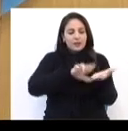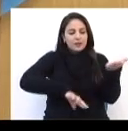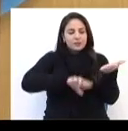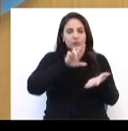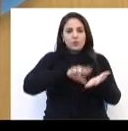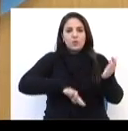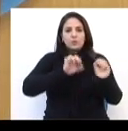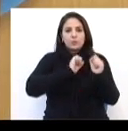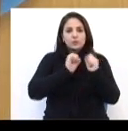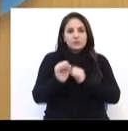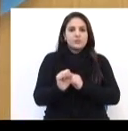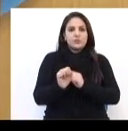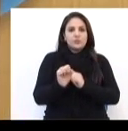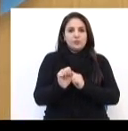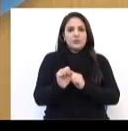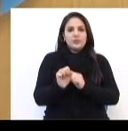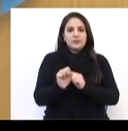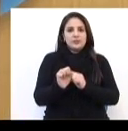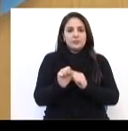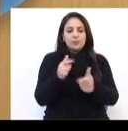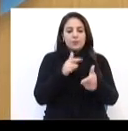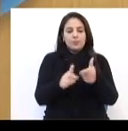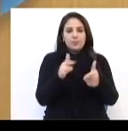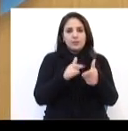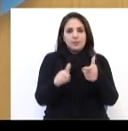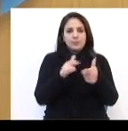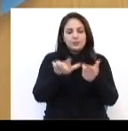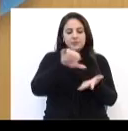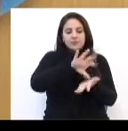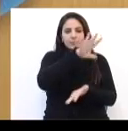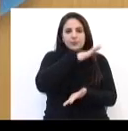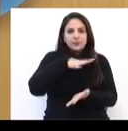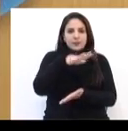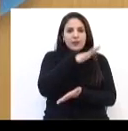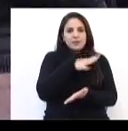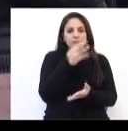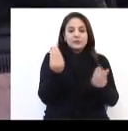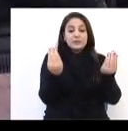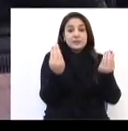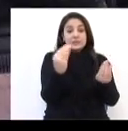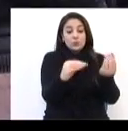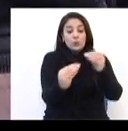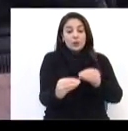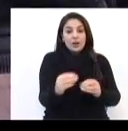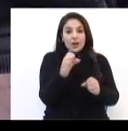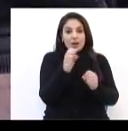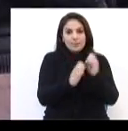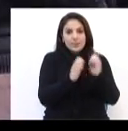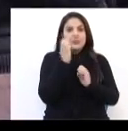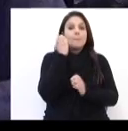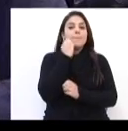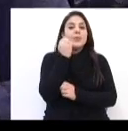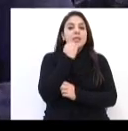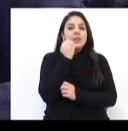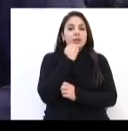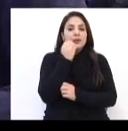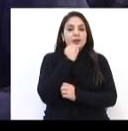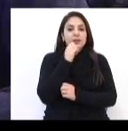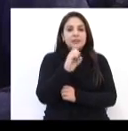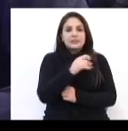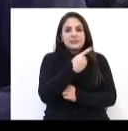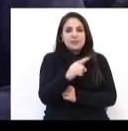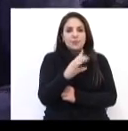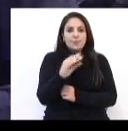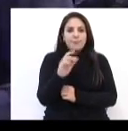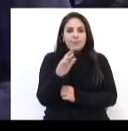possíveis impactos ambientais para a instalação de pedreira em São Brás. Parte da vegetação e ao menos